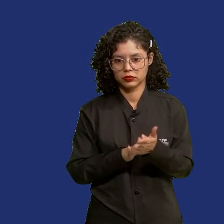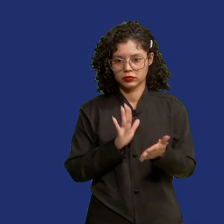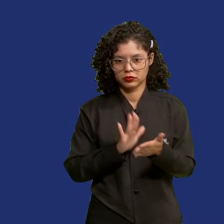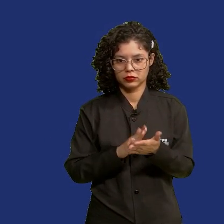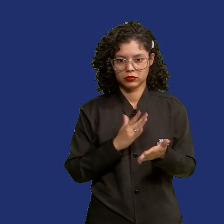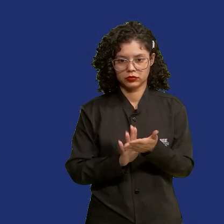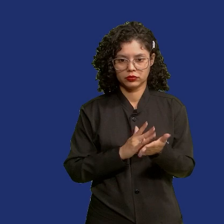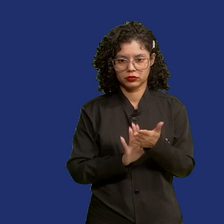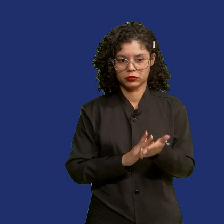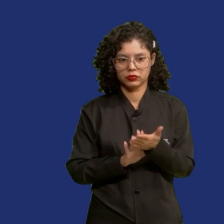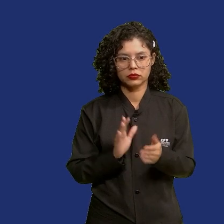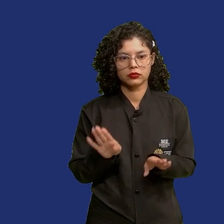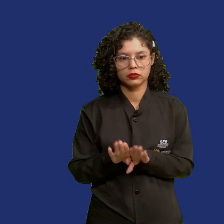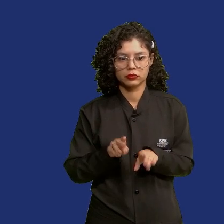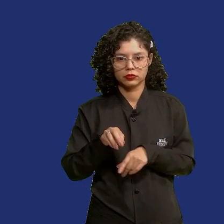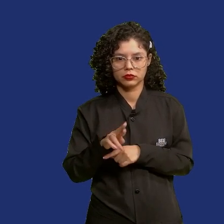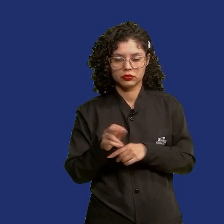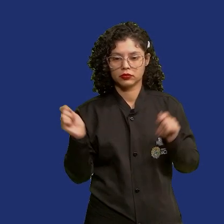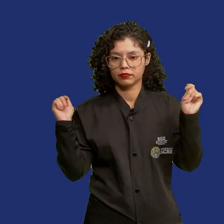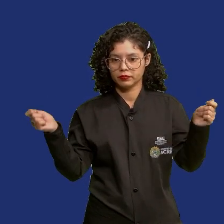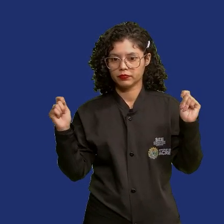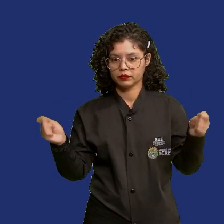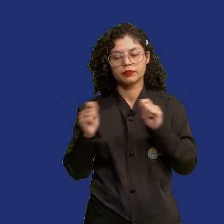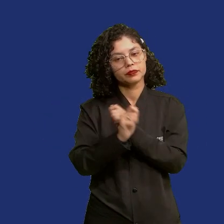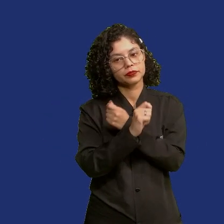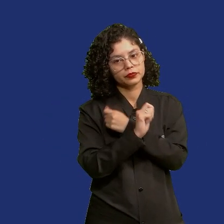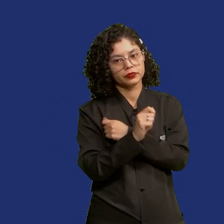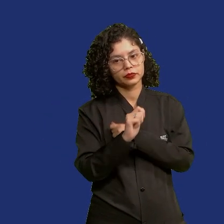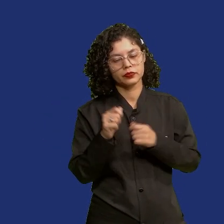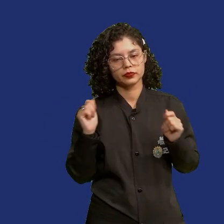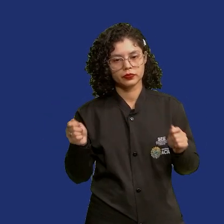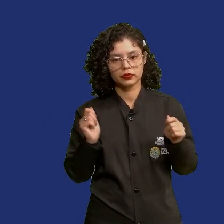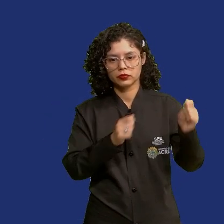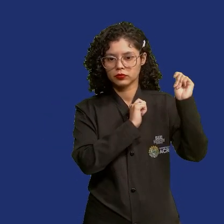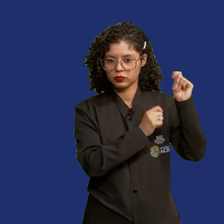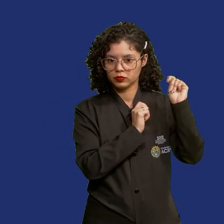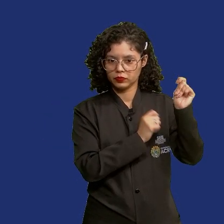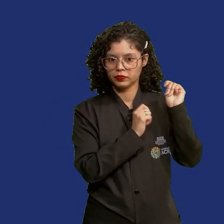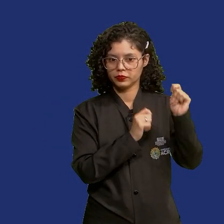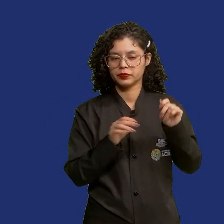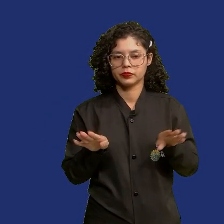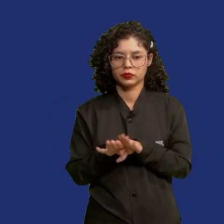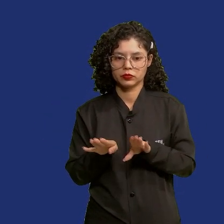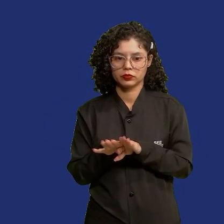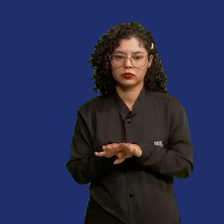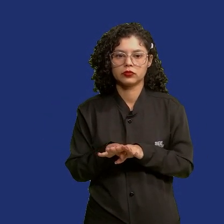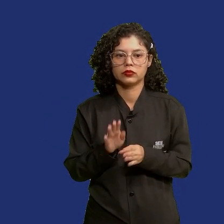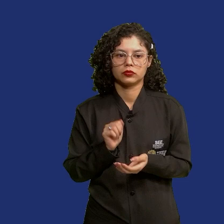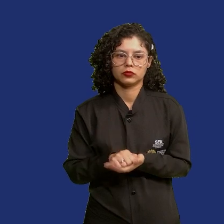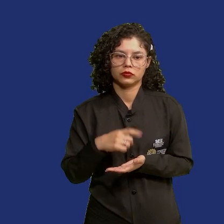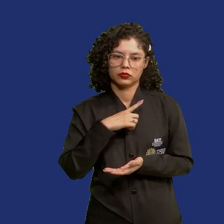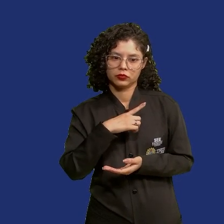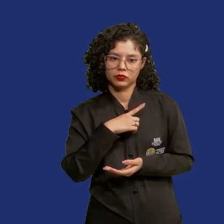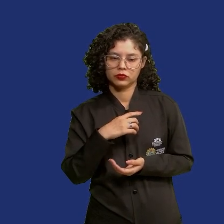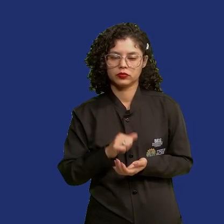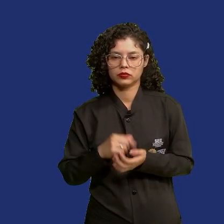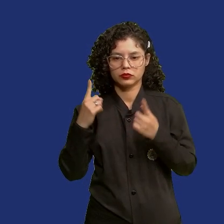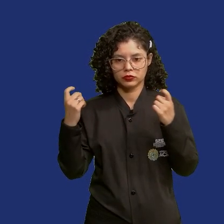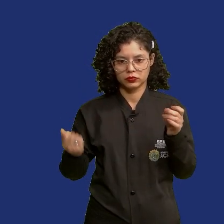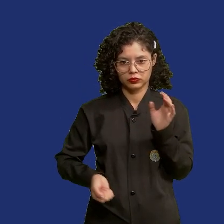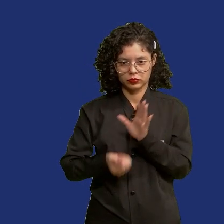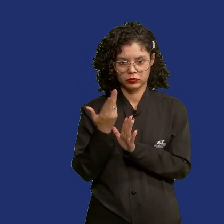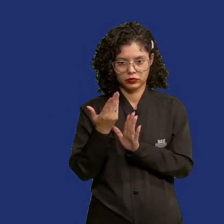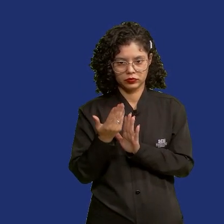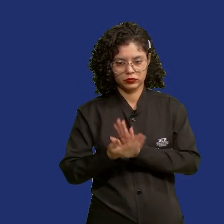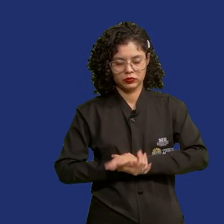pancadas. E os maracás, um par de instrumentos cheios de contas ou sementes, agitados, eles